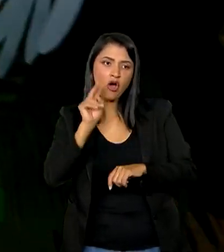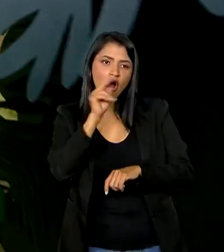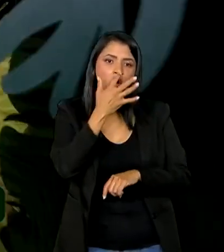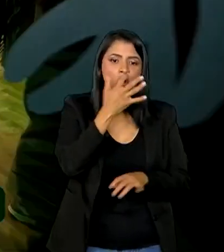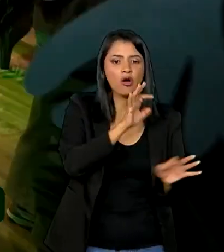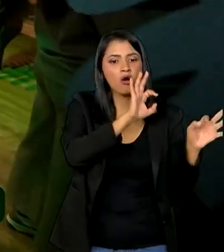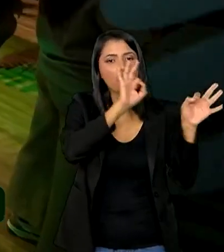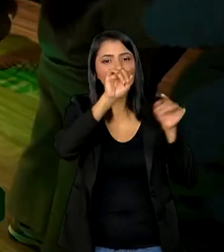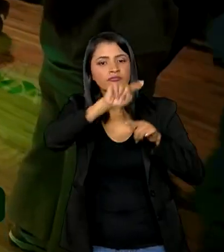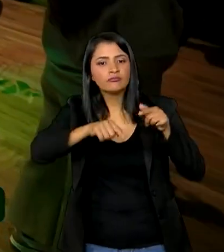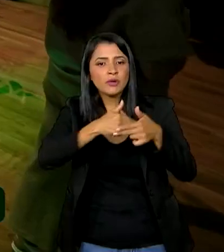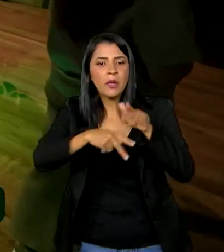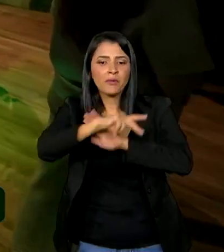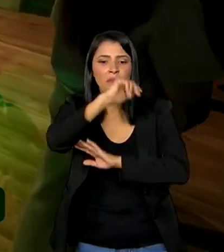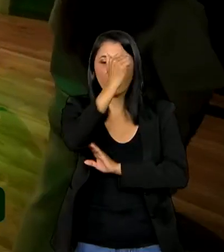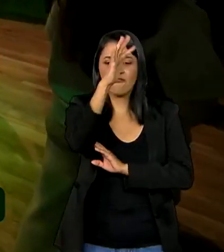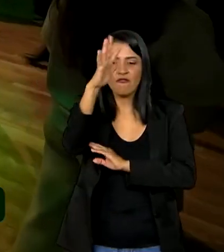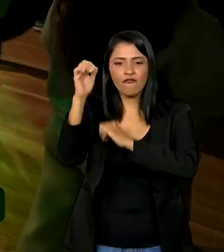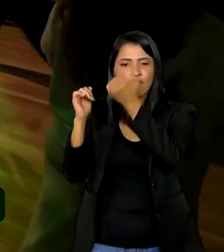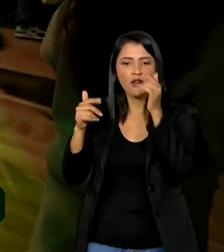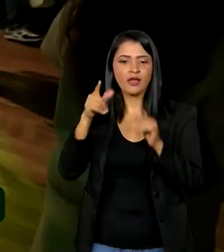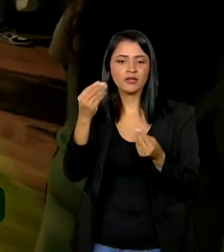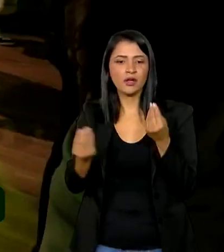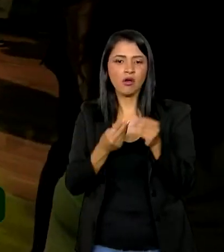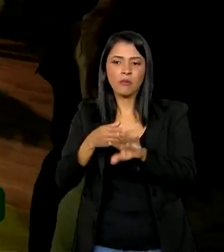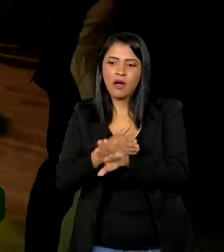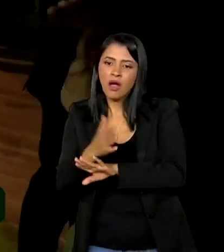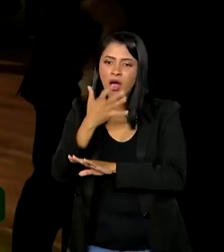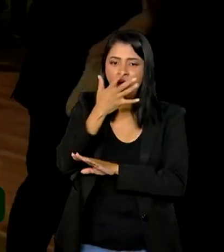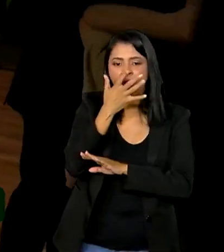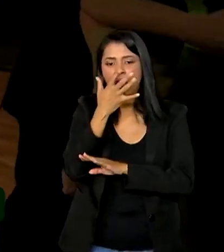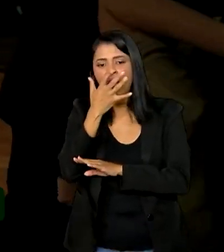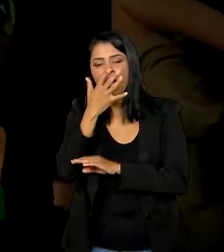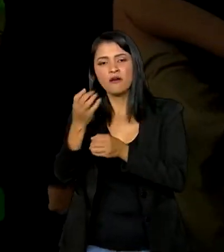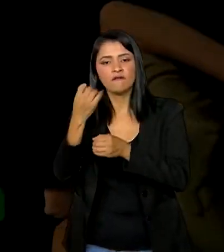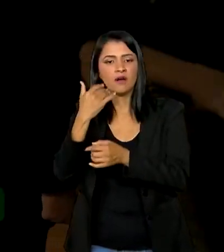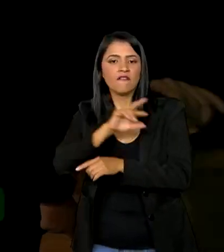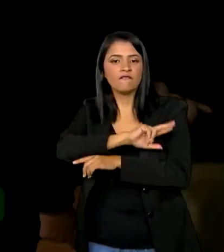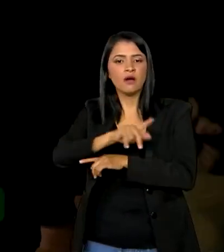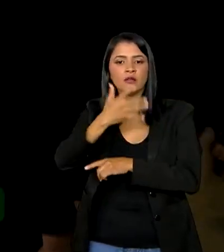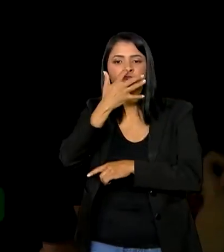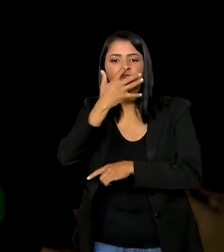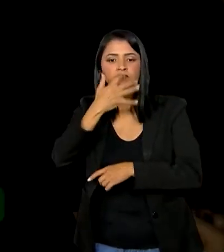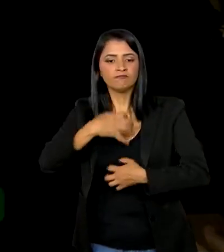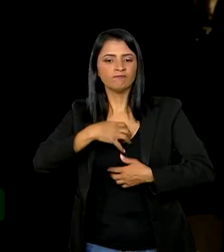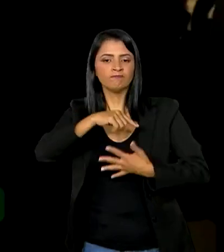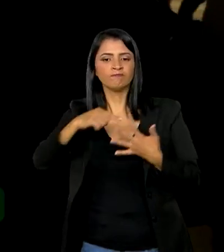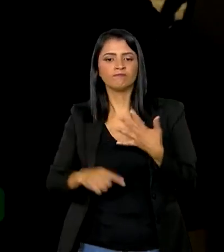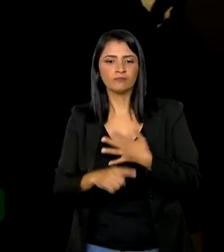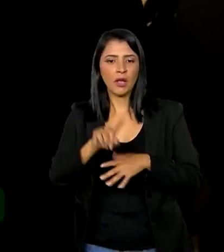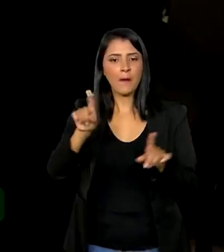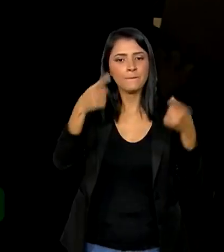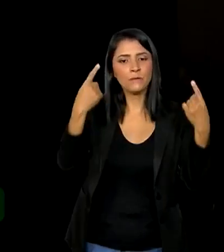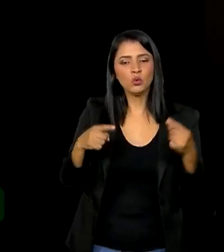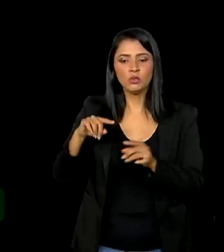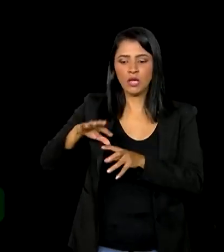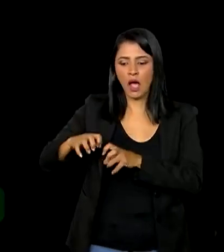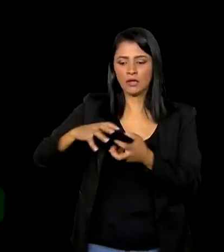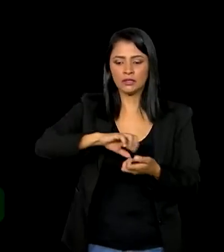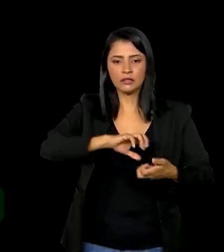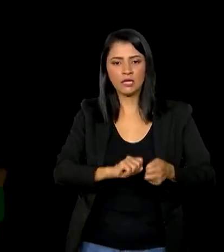A Amazônia ganhou destaque nos telões da icônica Times Square, em Nova York. A floresta também se tornou tema central